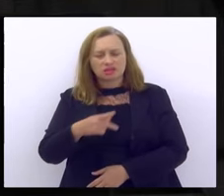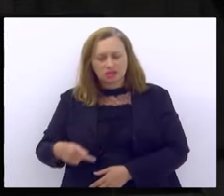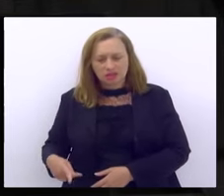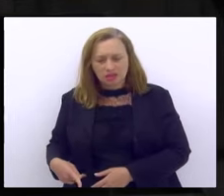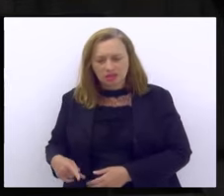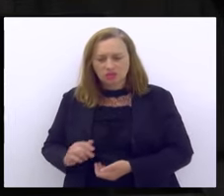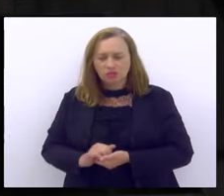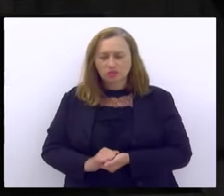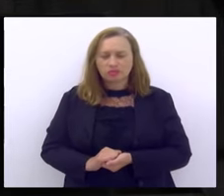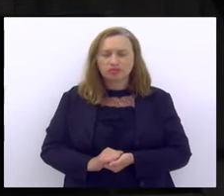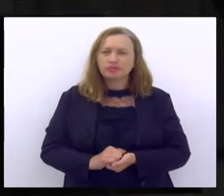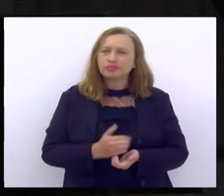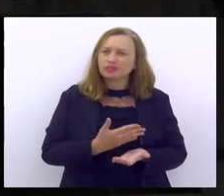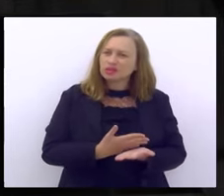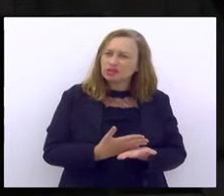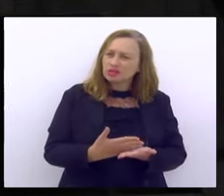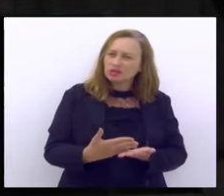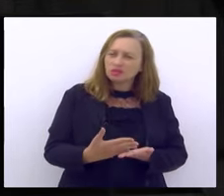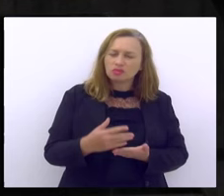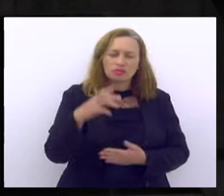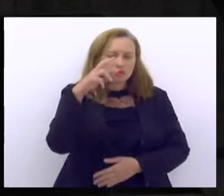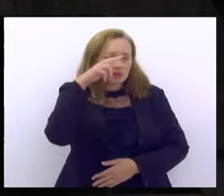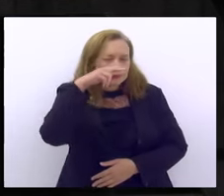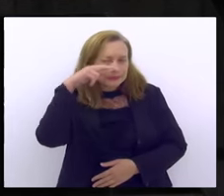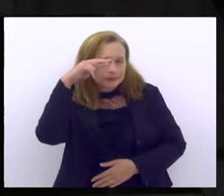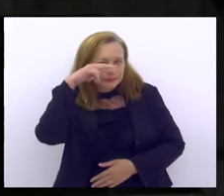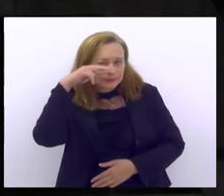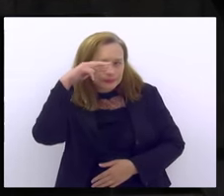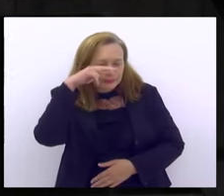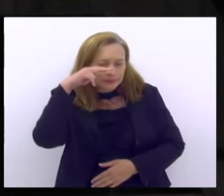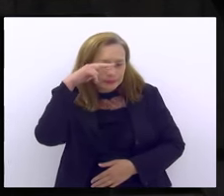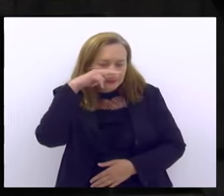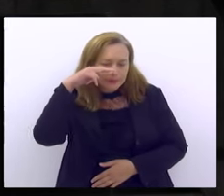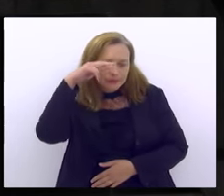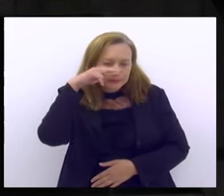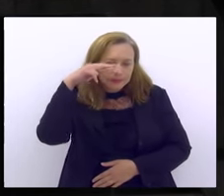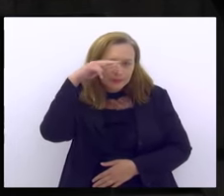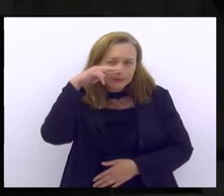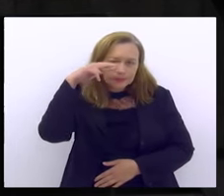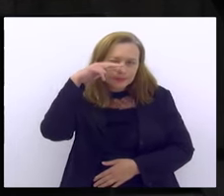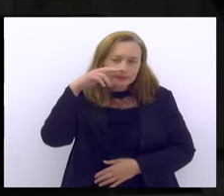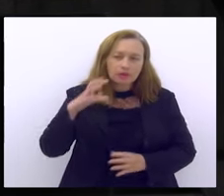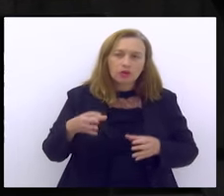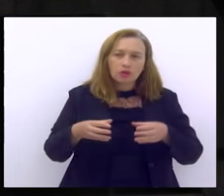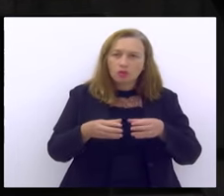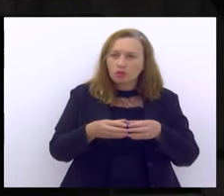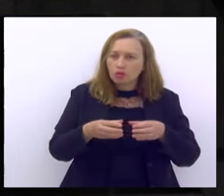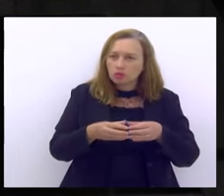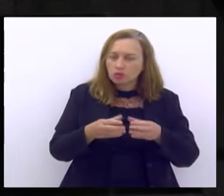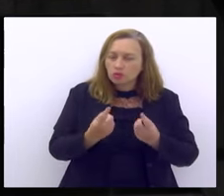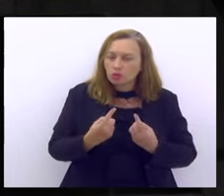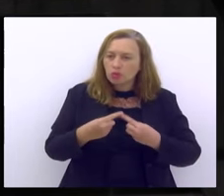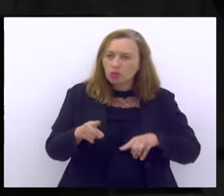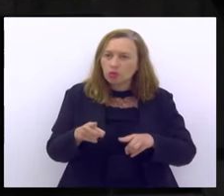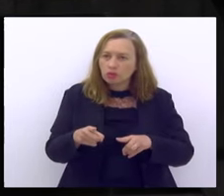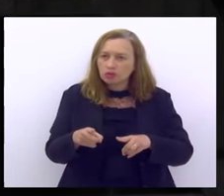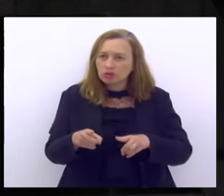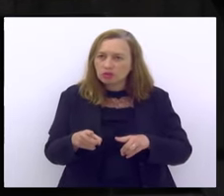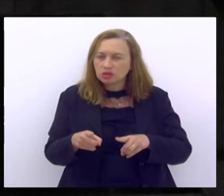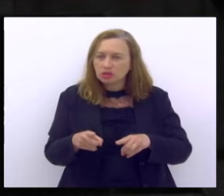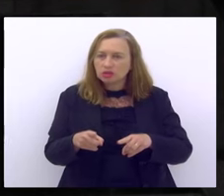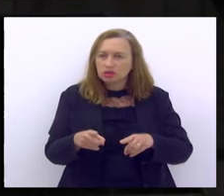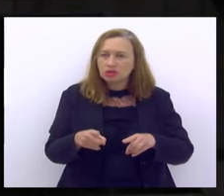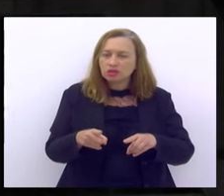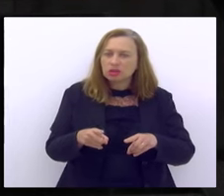desde quando começaram as fiscalizações através da Comissão de Combate à